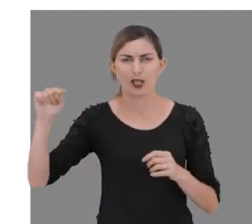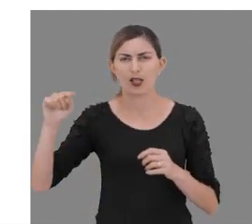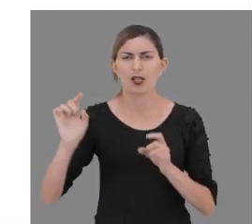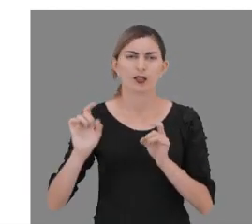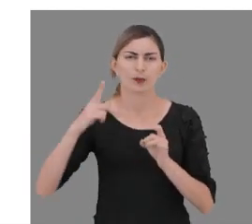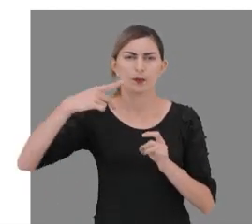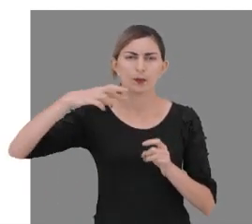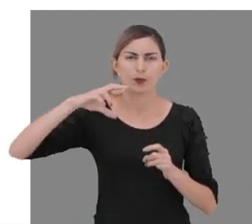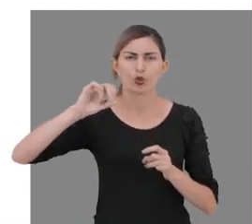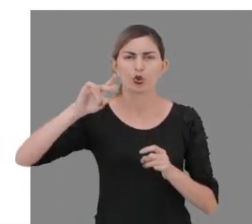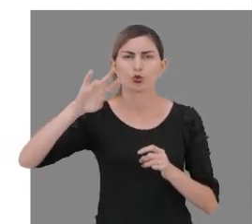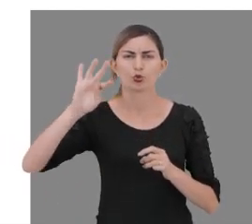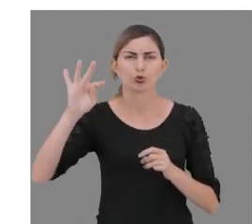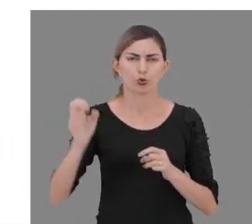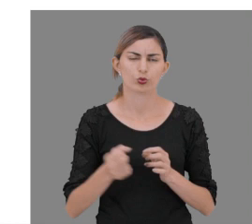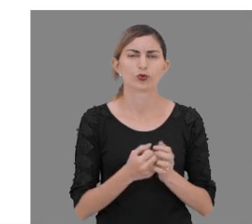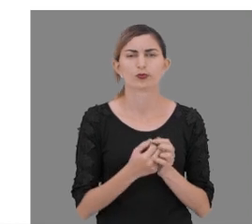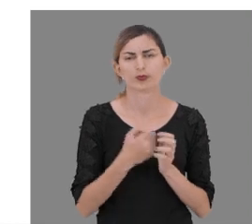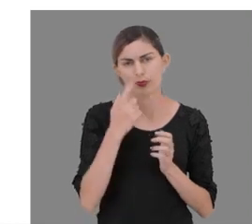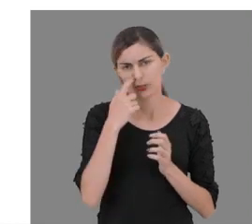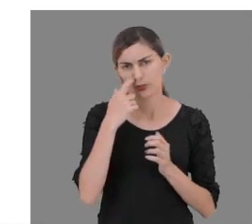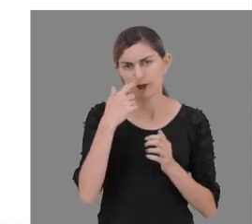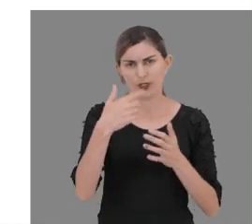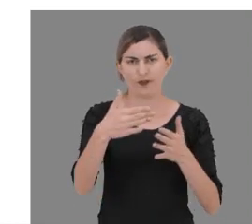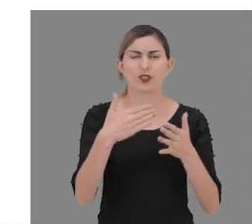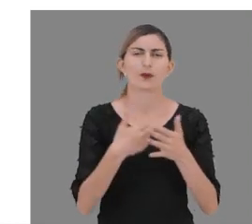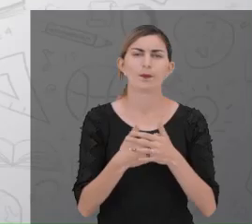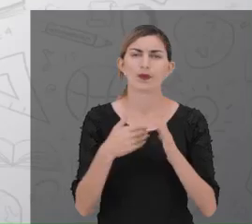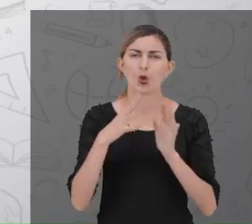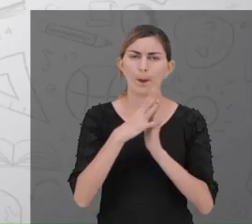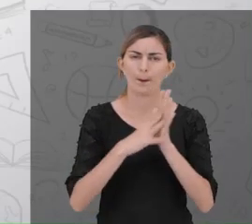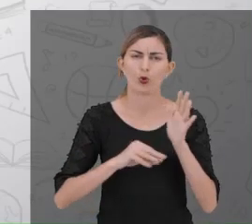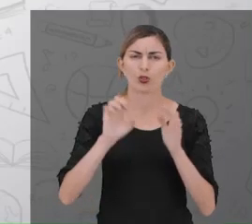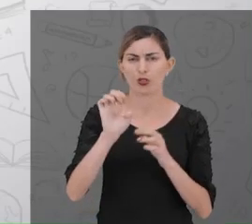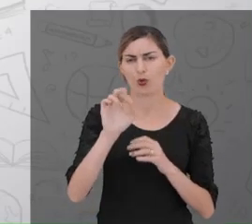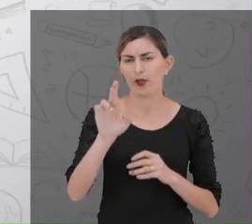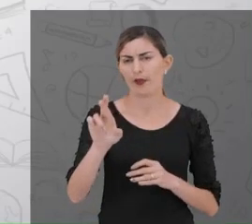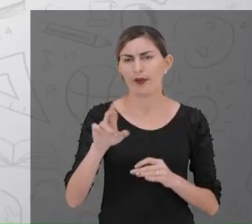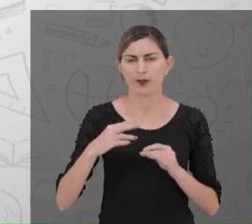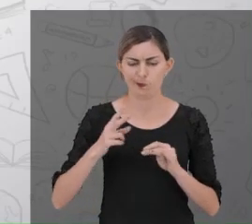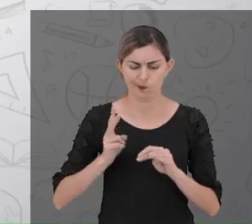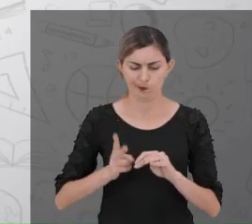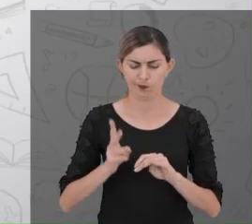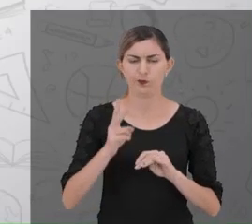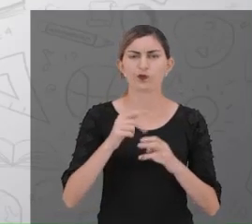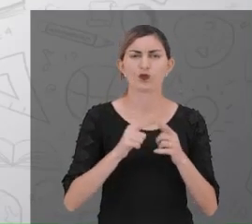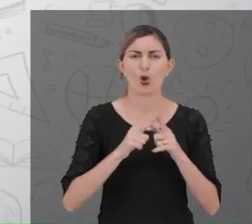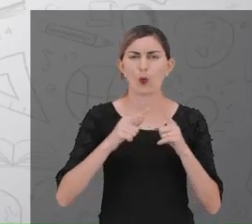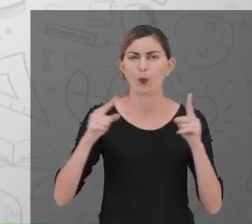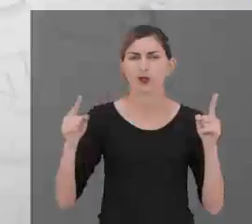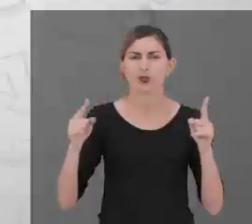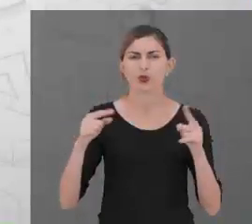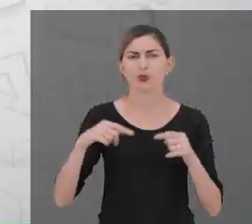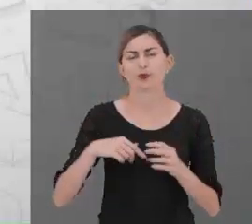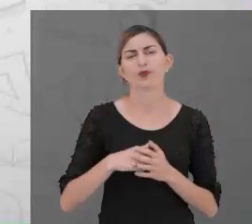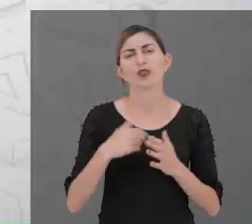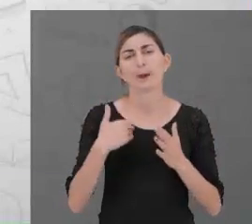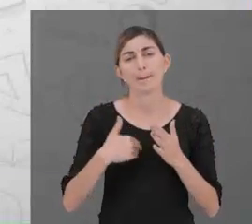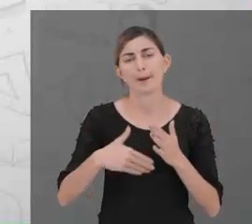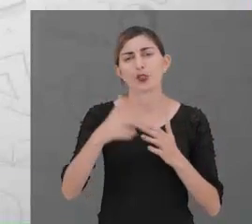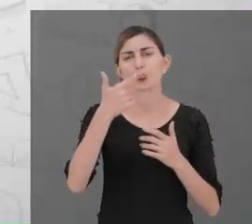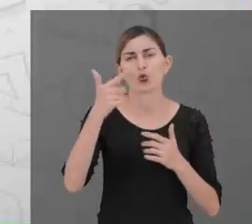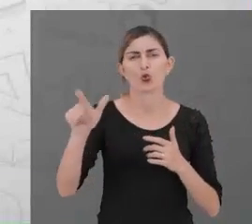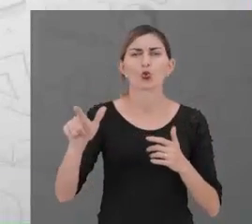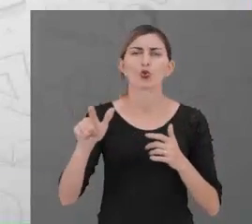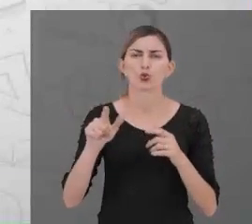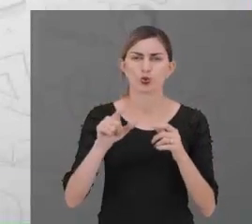vendas_produto, que veremos a seguir. O modelo R ele foi estendido por Navate e ele